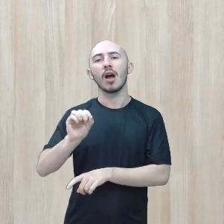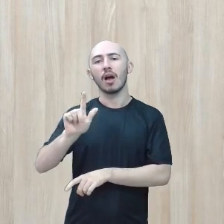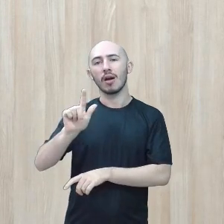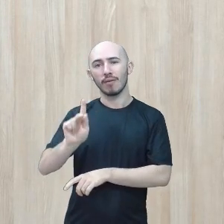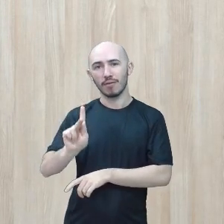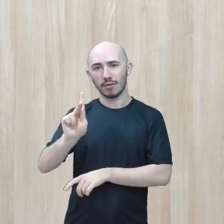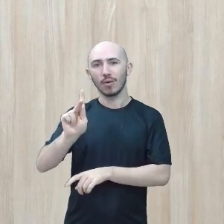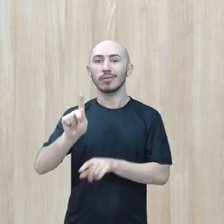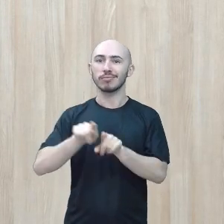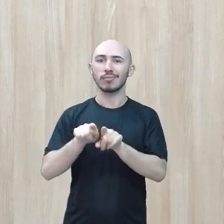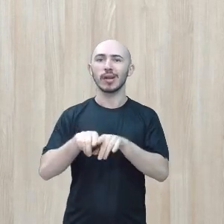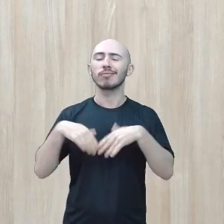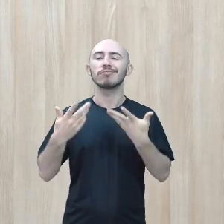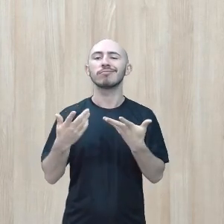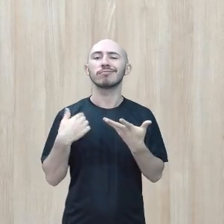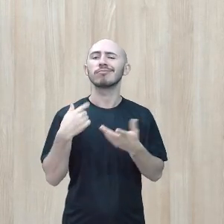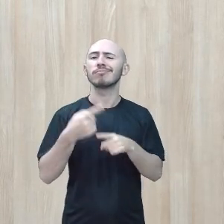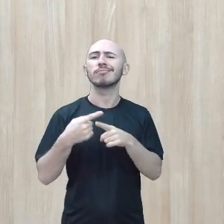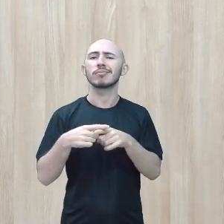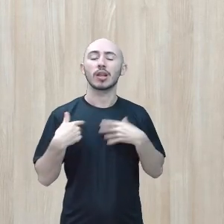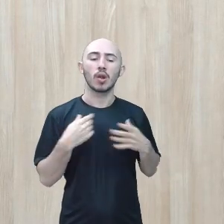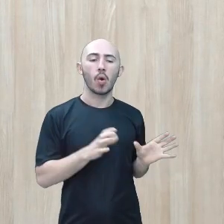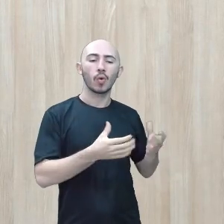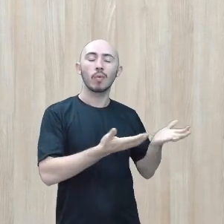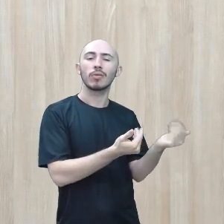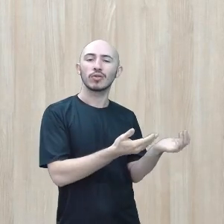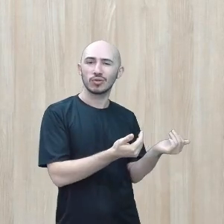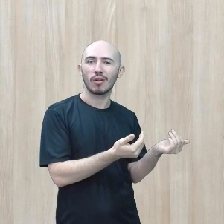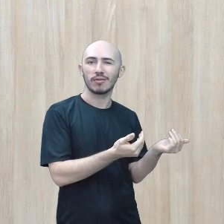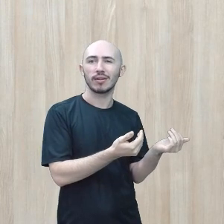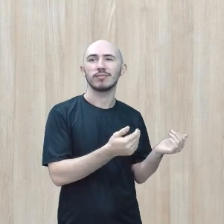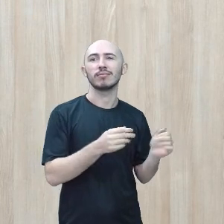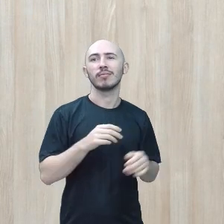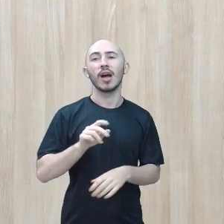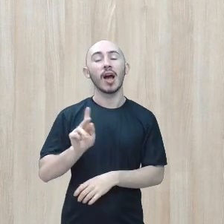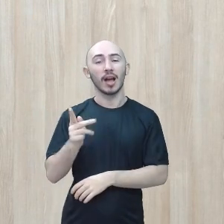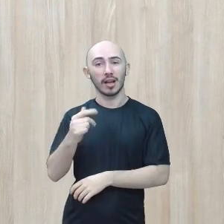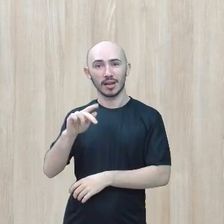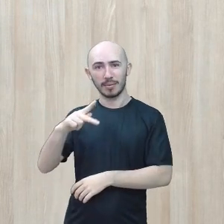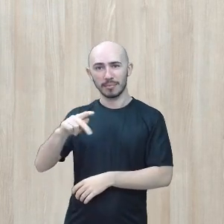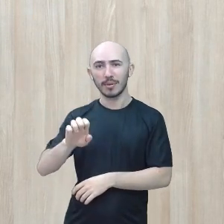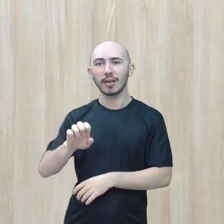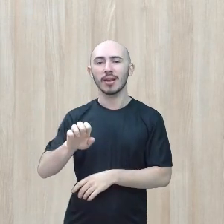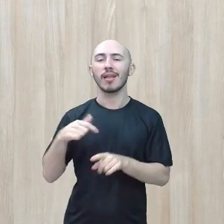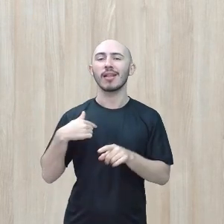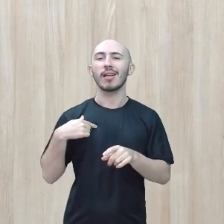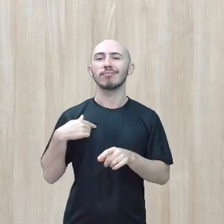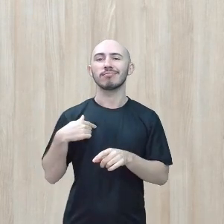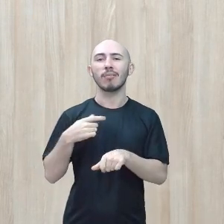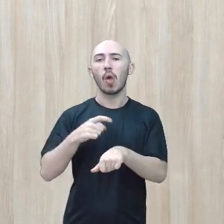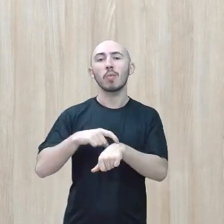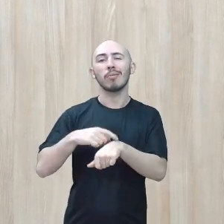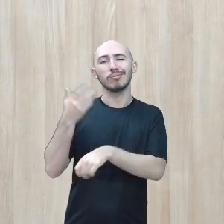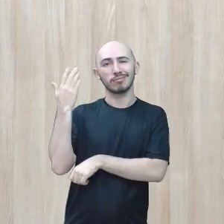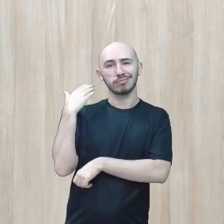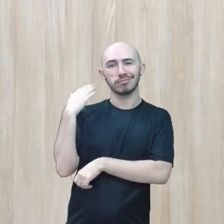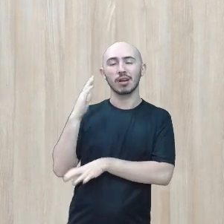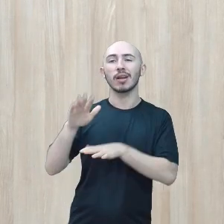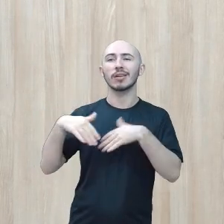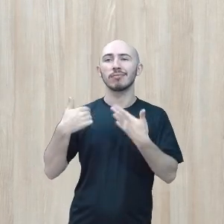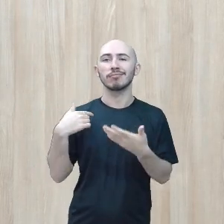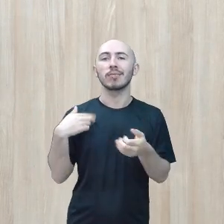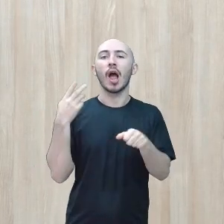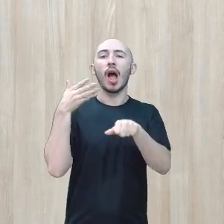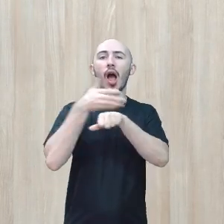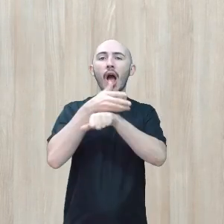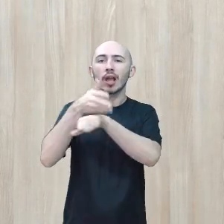da época, eles estavam entrando na universidade, e aí como eles entram na universidade, o